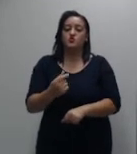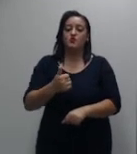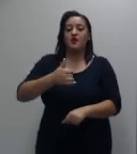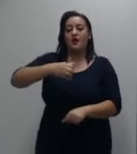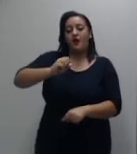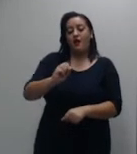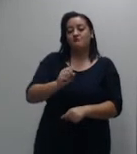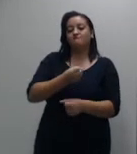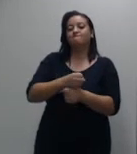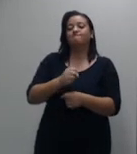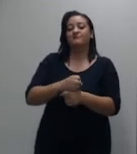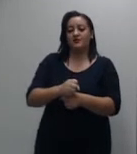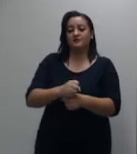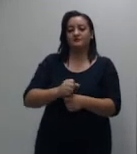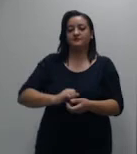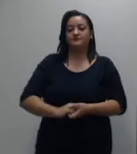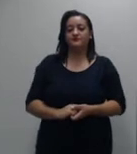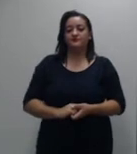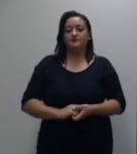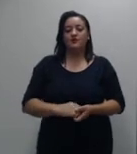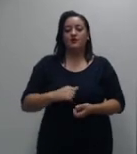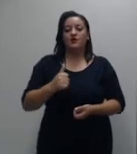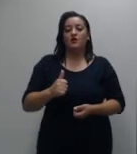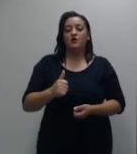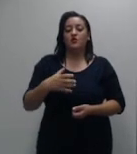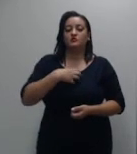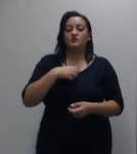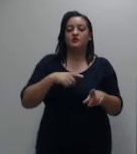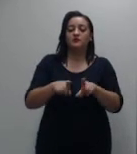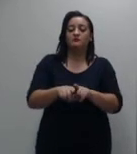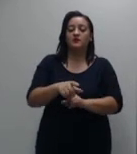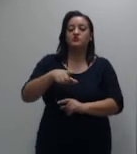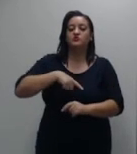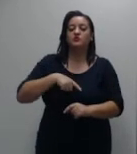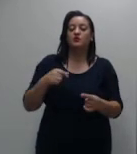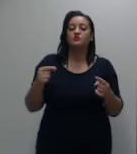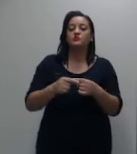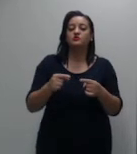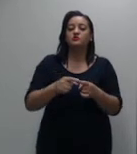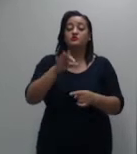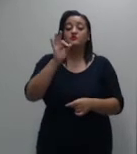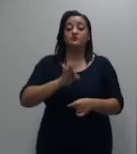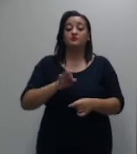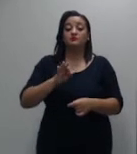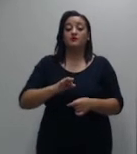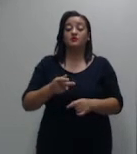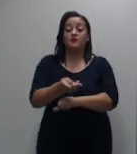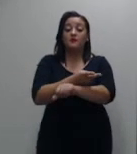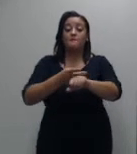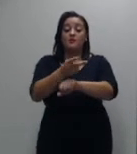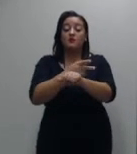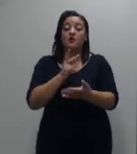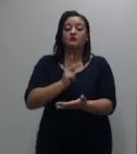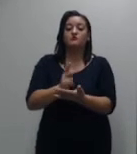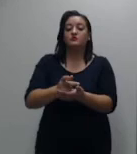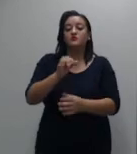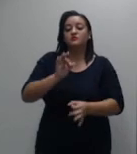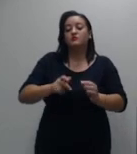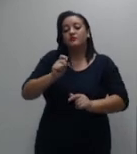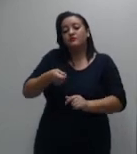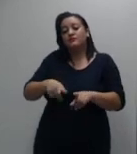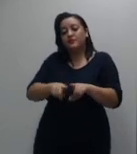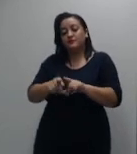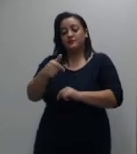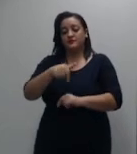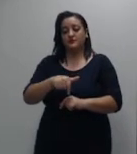é o pedido de homologação tinha como propósito exatamente buscar homologação desta sentença para